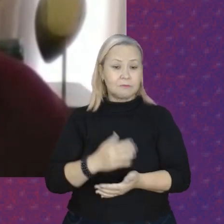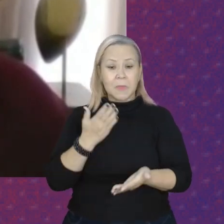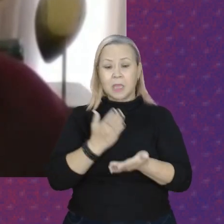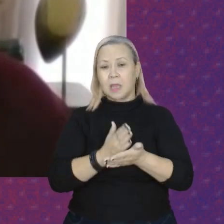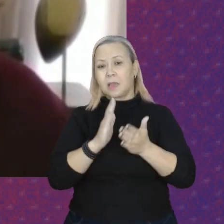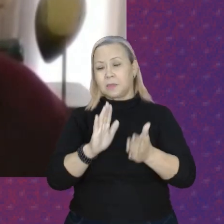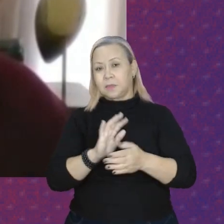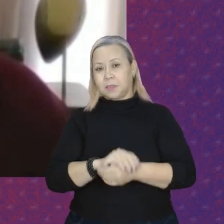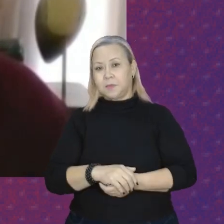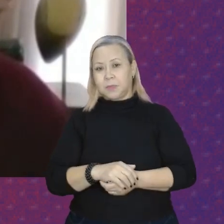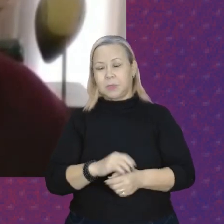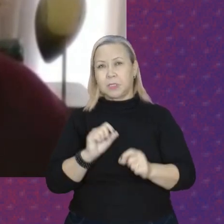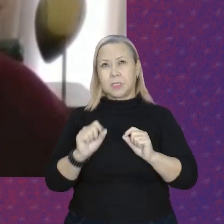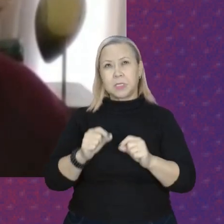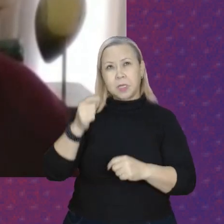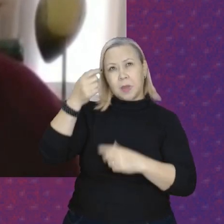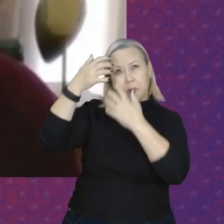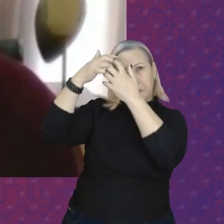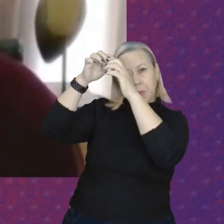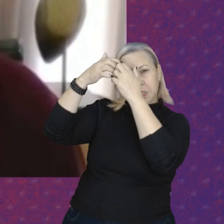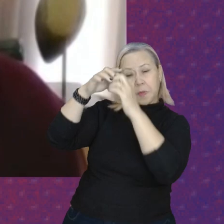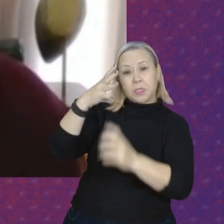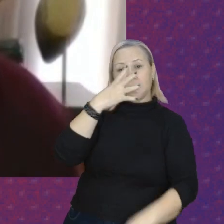recorrendo a esse pensamento